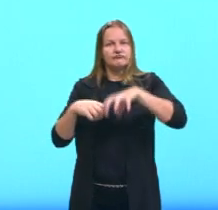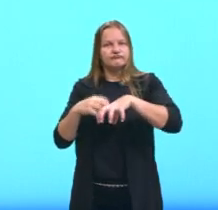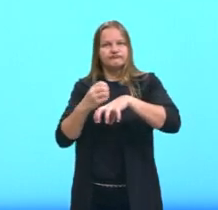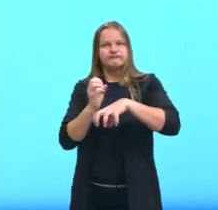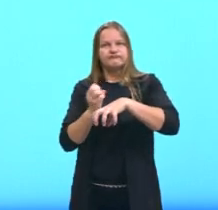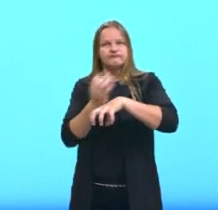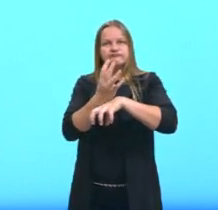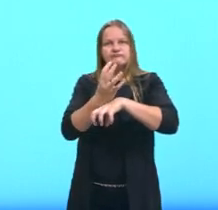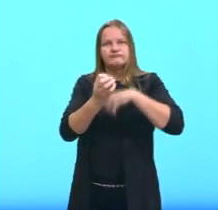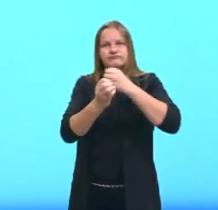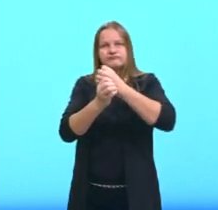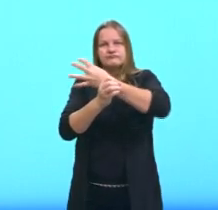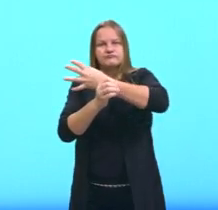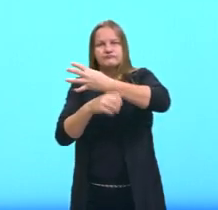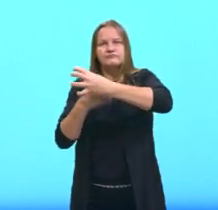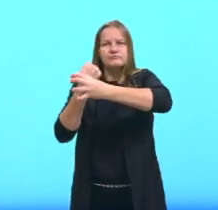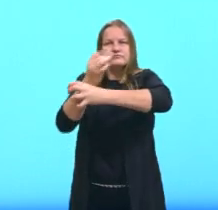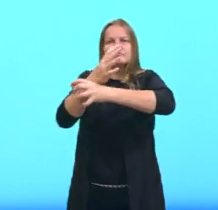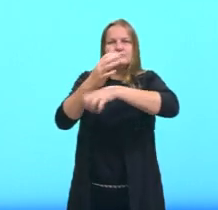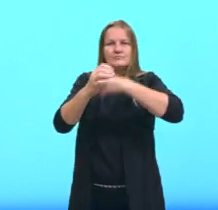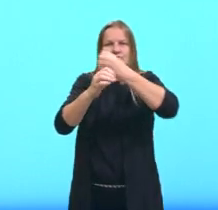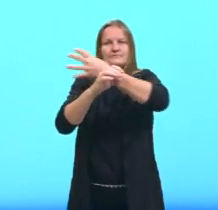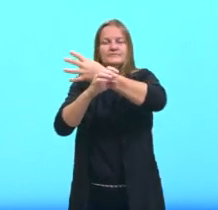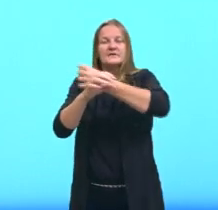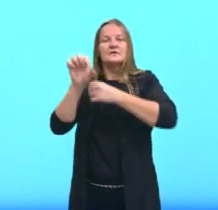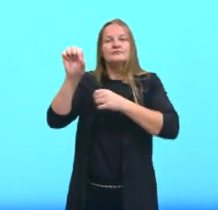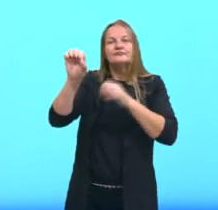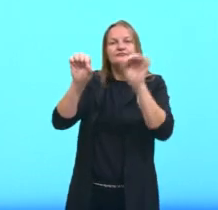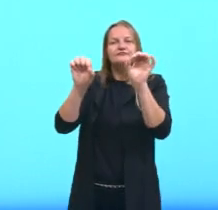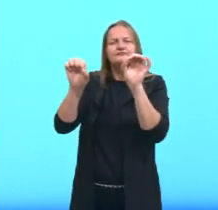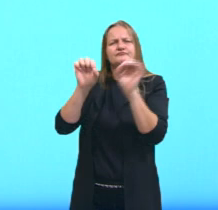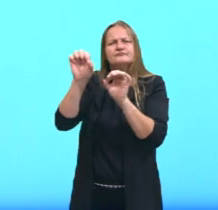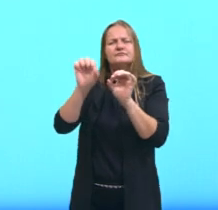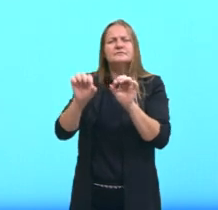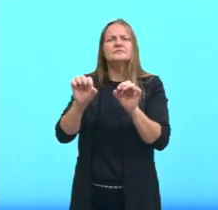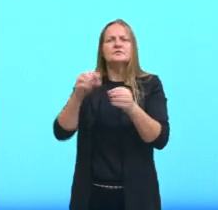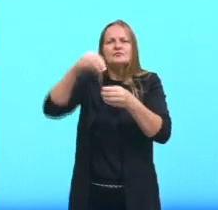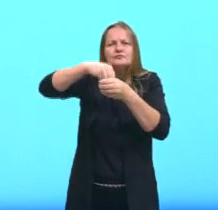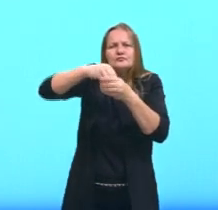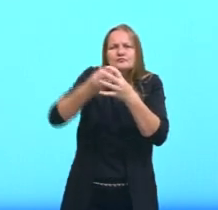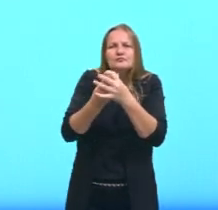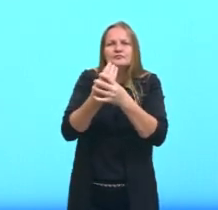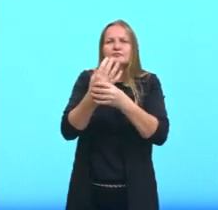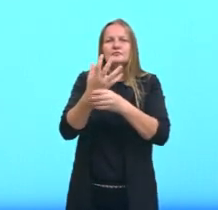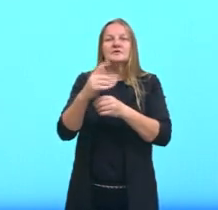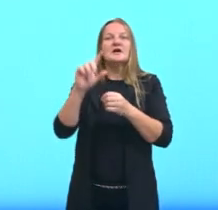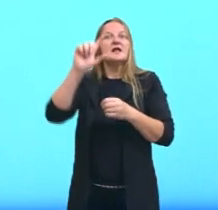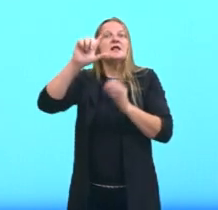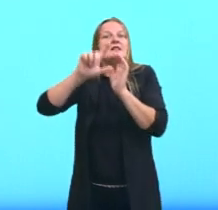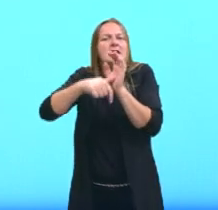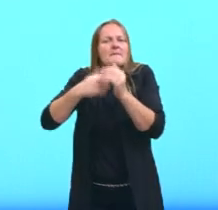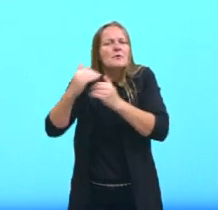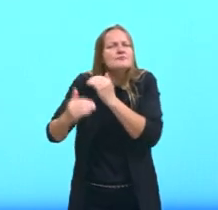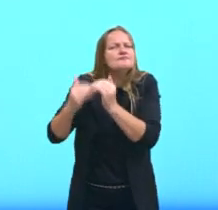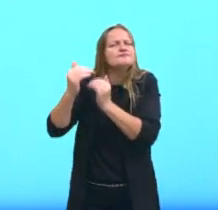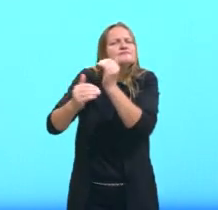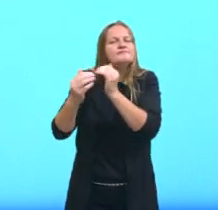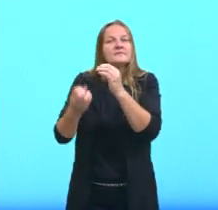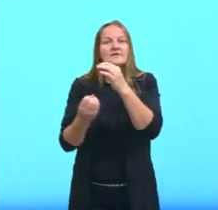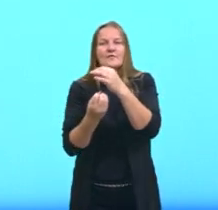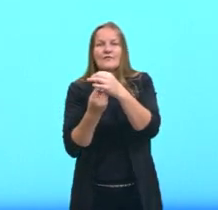depois AJ nos pés não se quando surgiu as sementes depois Quando surgiram as flores e os frutos